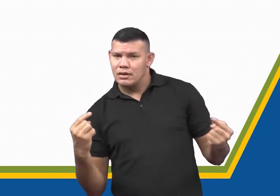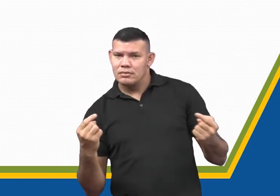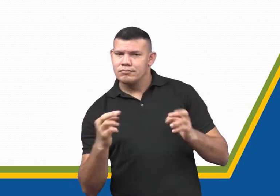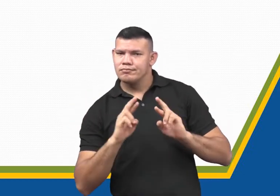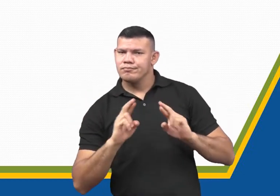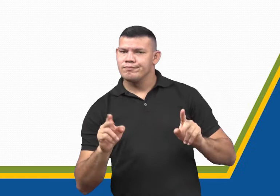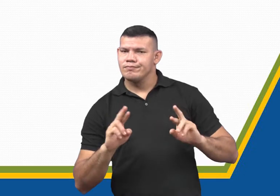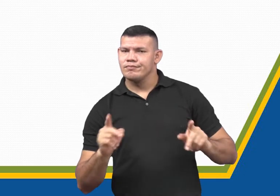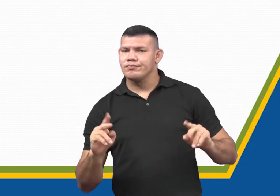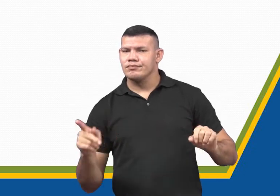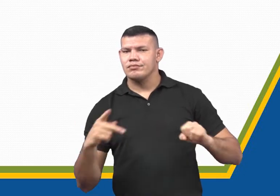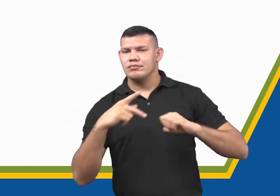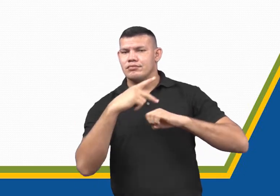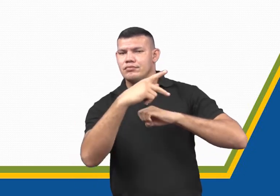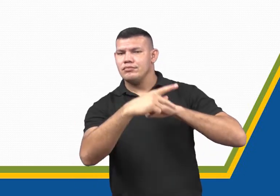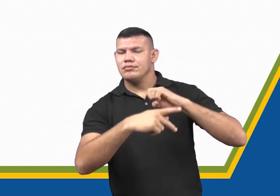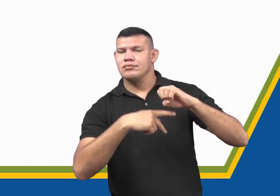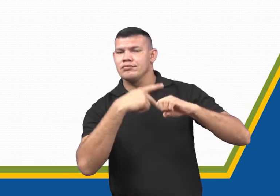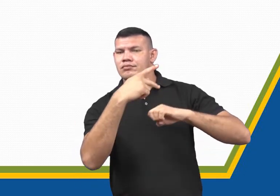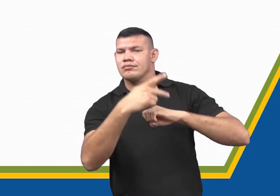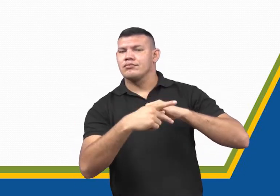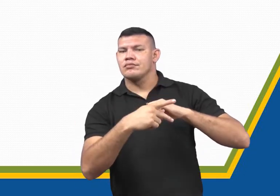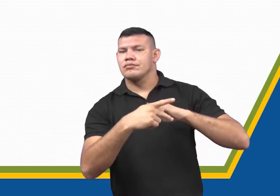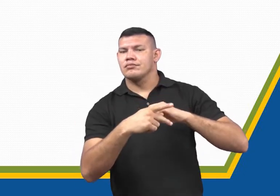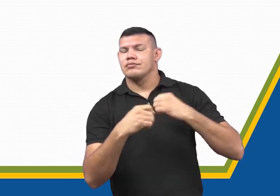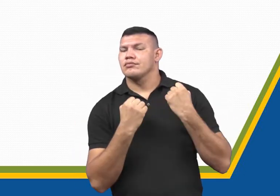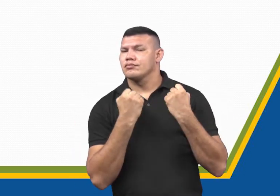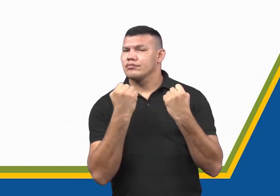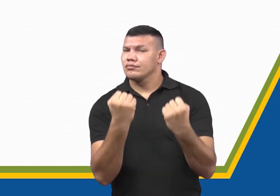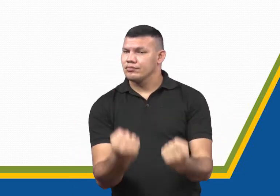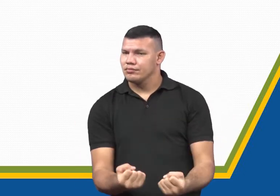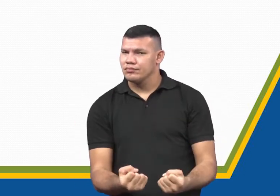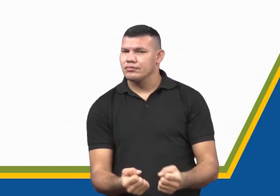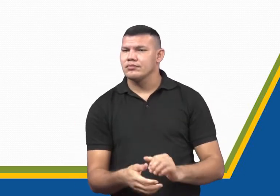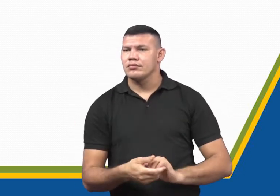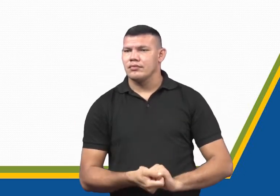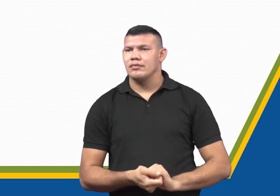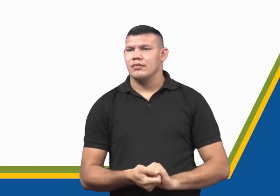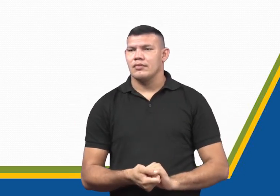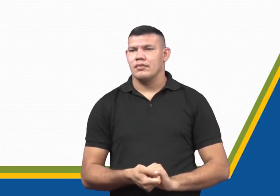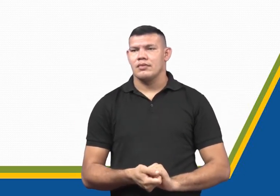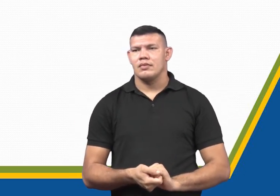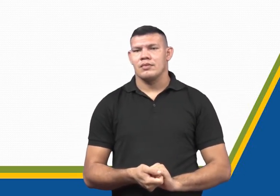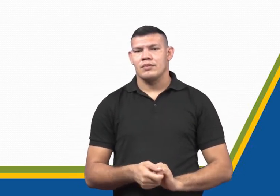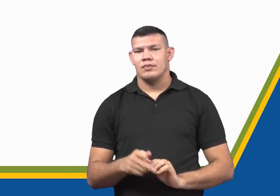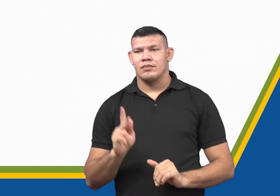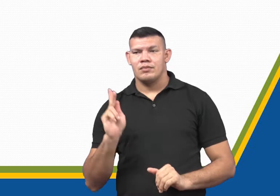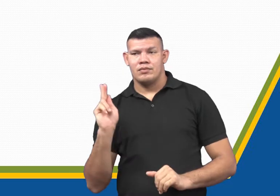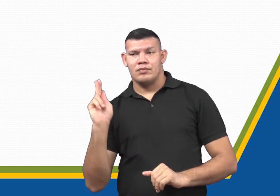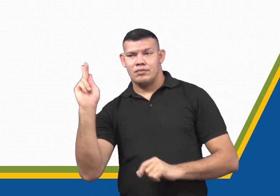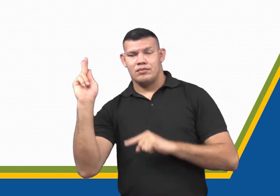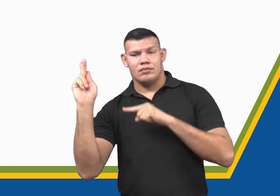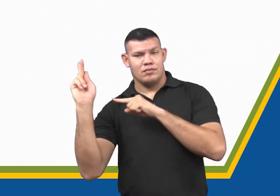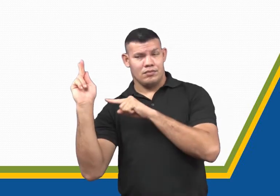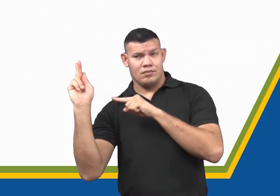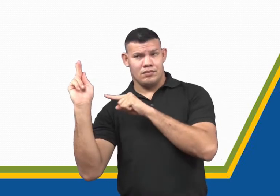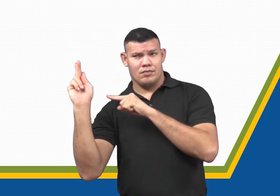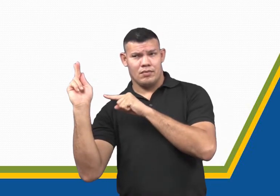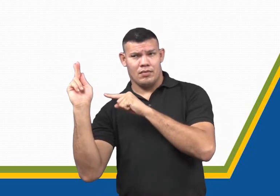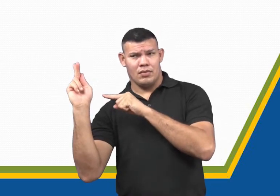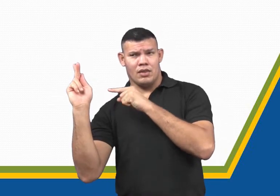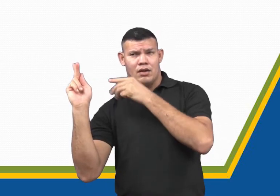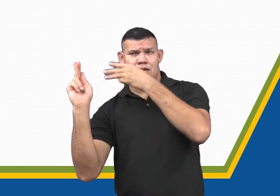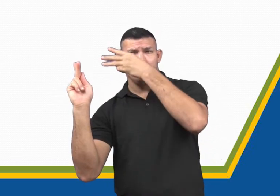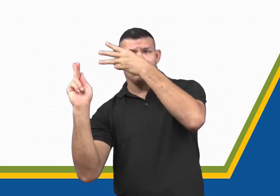de prótons e de massa. Tem um exemplo ali do potássio e do cálcio. O potássio ele tem como número de